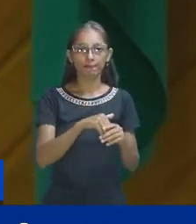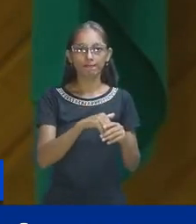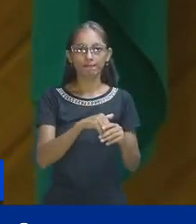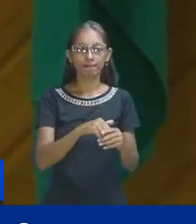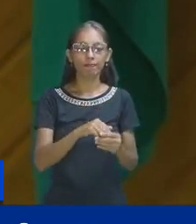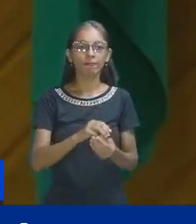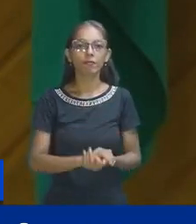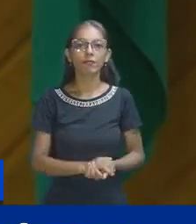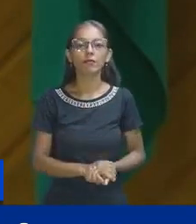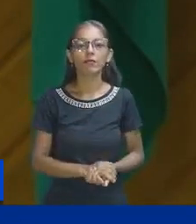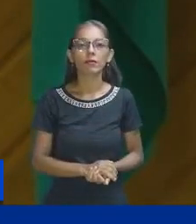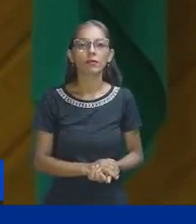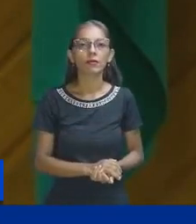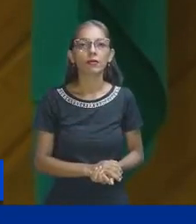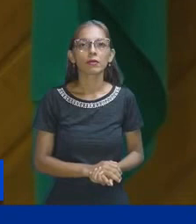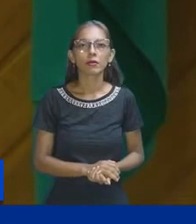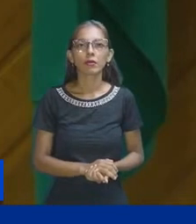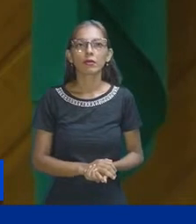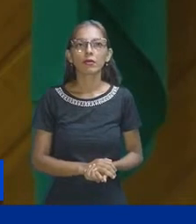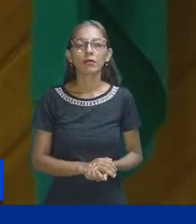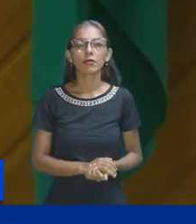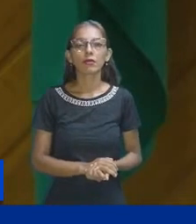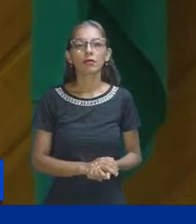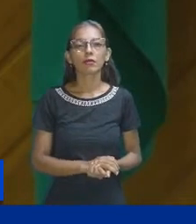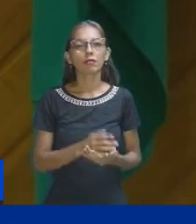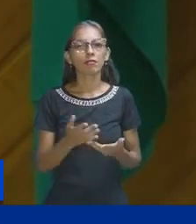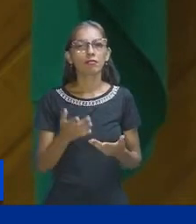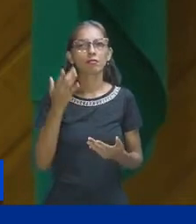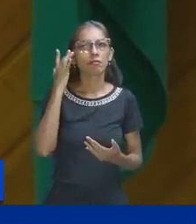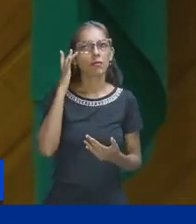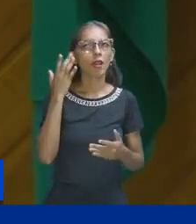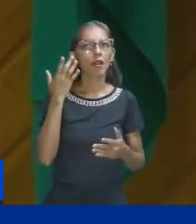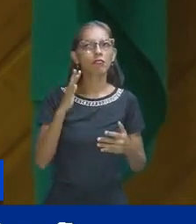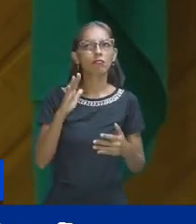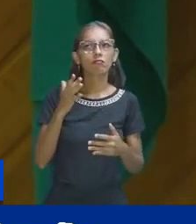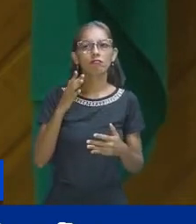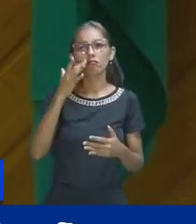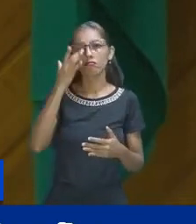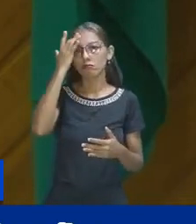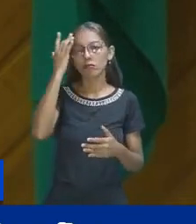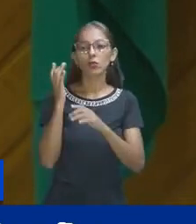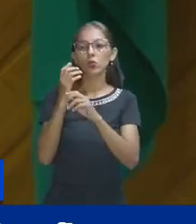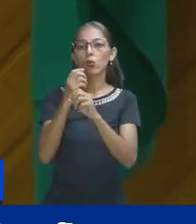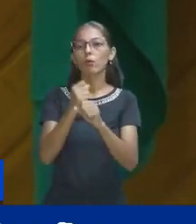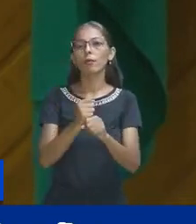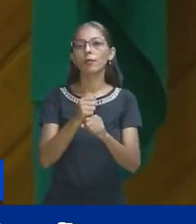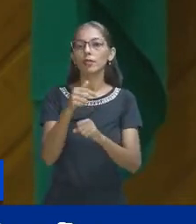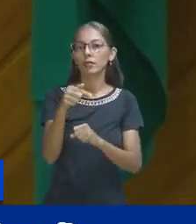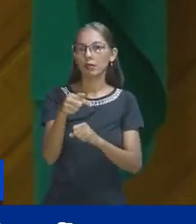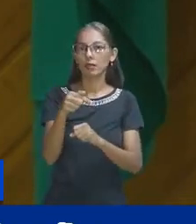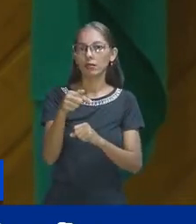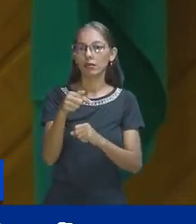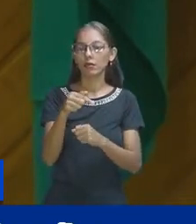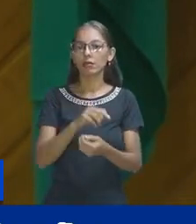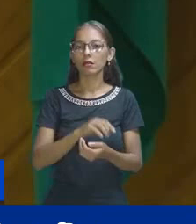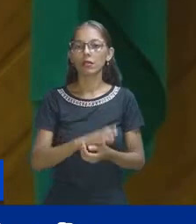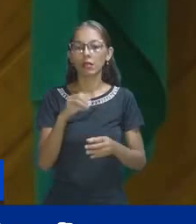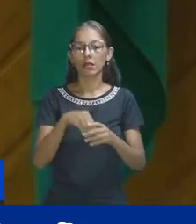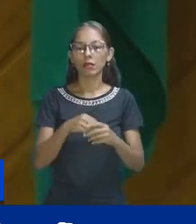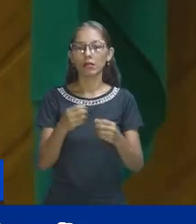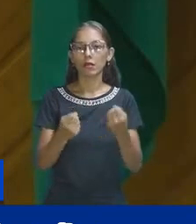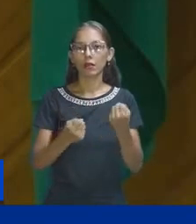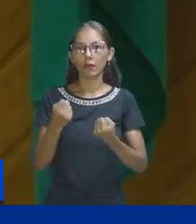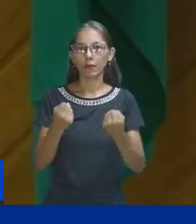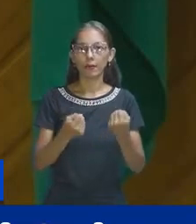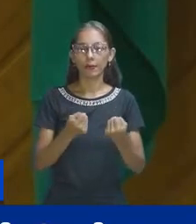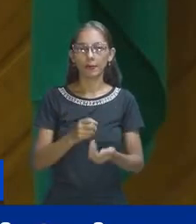engano, haviam com o motorista 7 pessoas, e realmente corroboram as informações do delegado condutor da Polícia Civil no